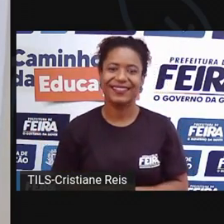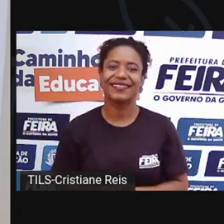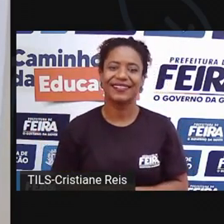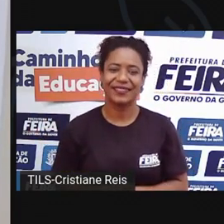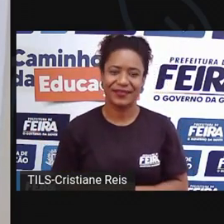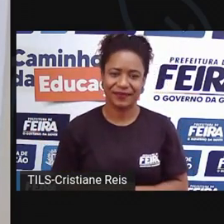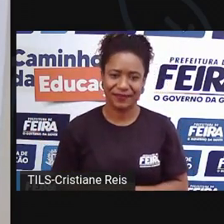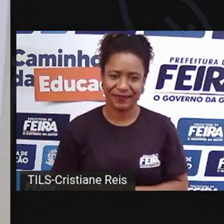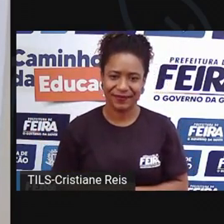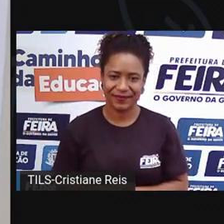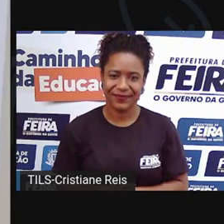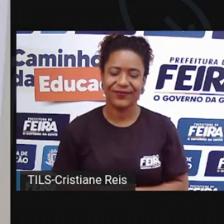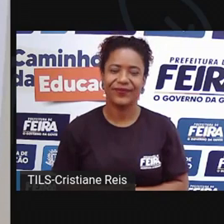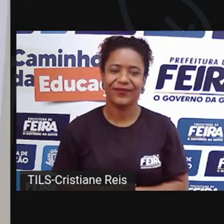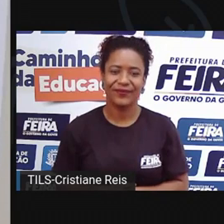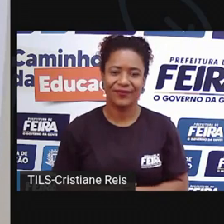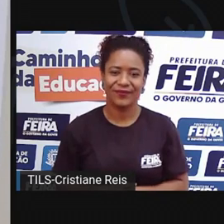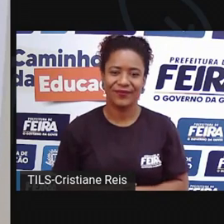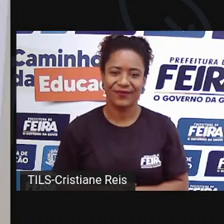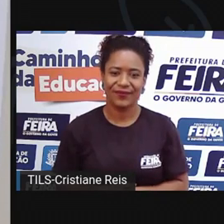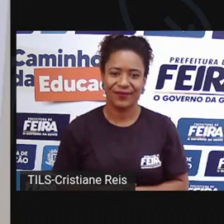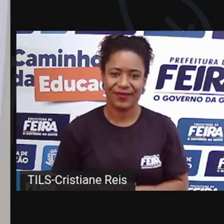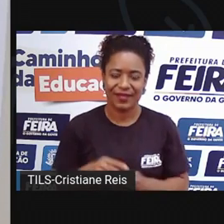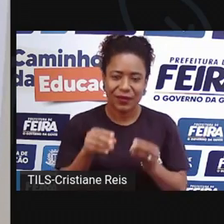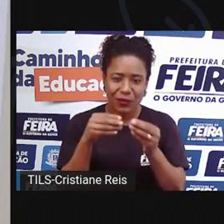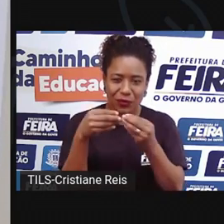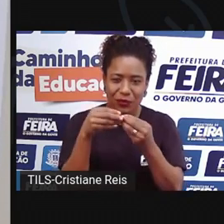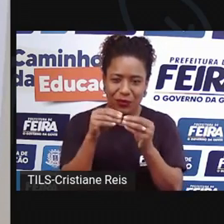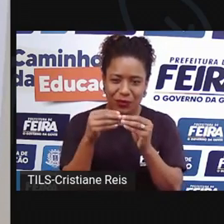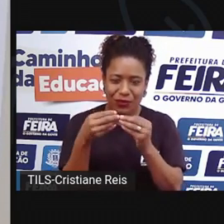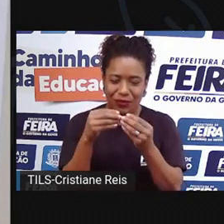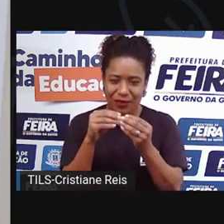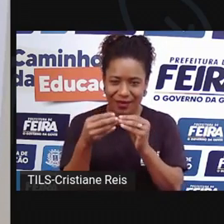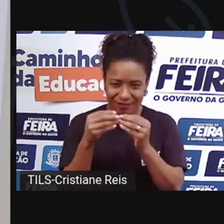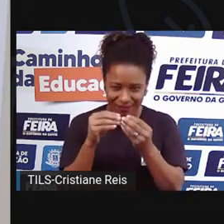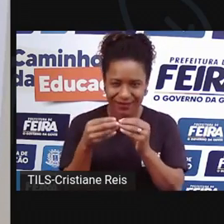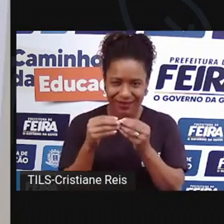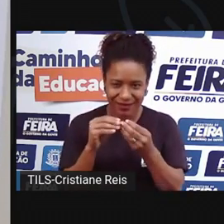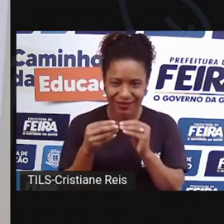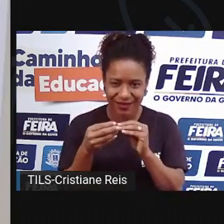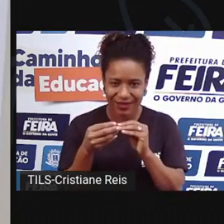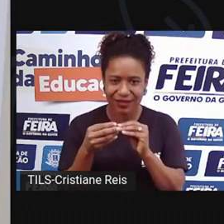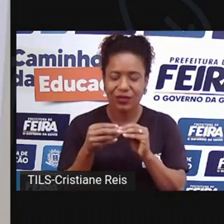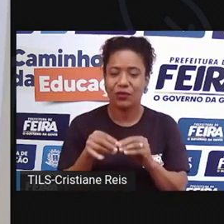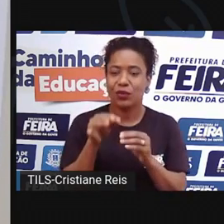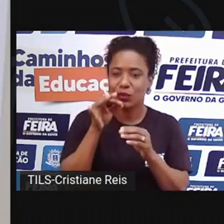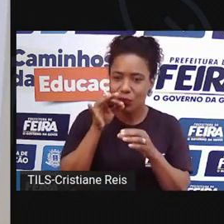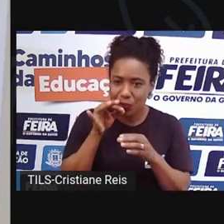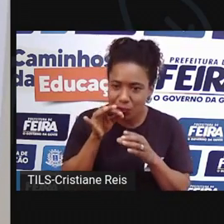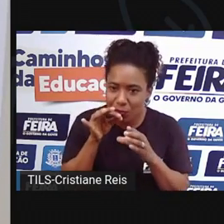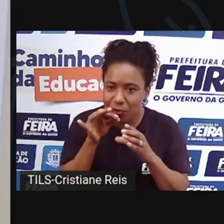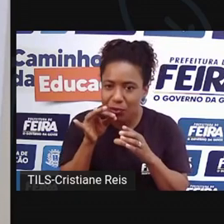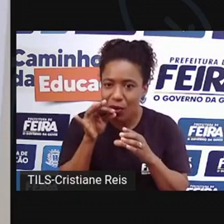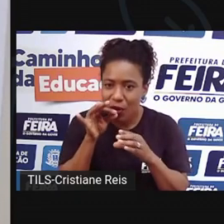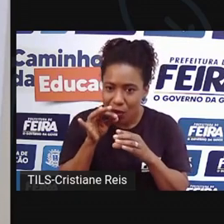tinta. Porque a gente quer que essa tinta fique bem molinha, para que quando a gente usar o